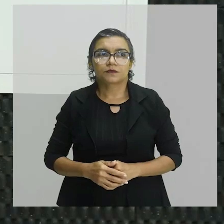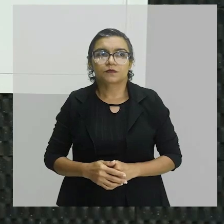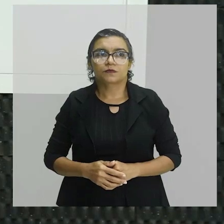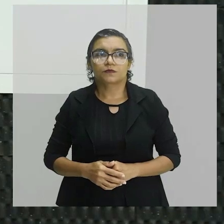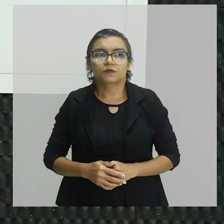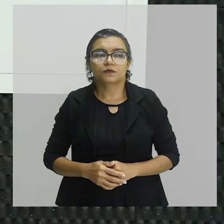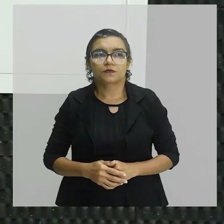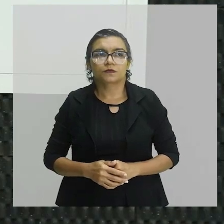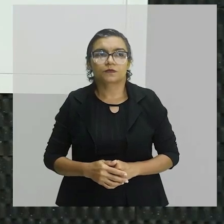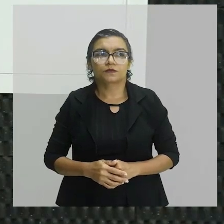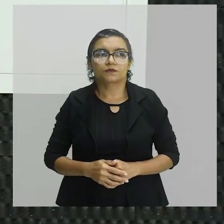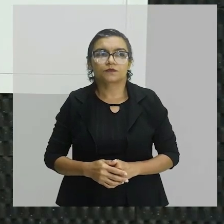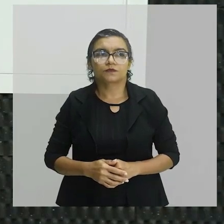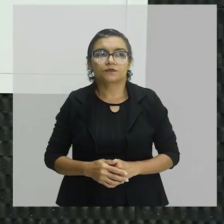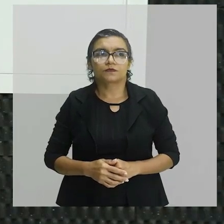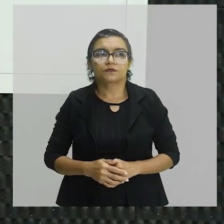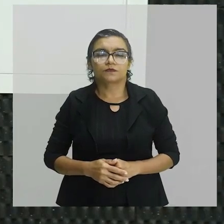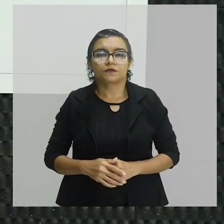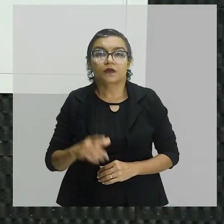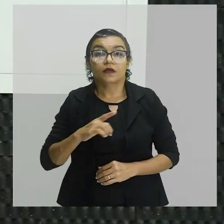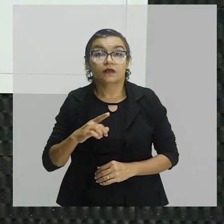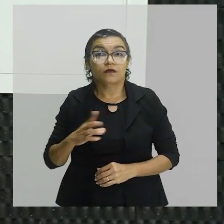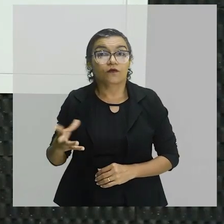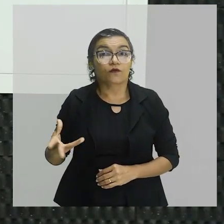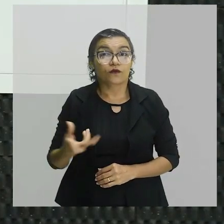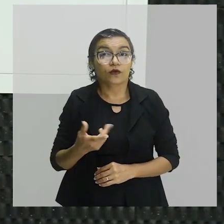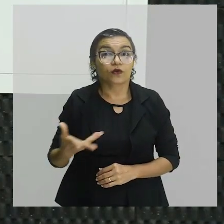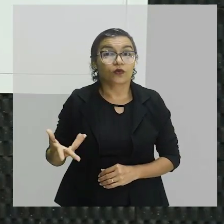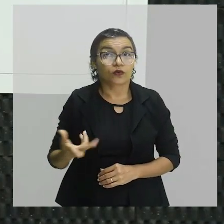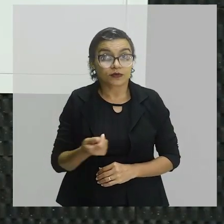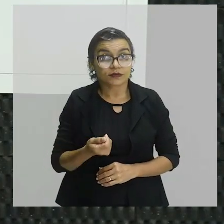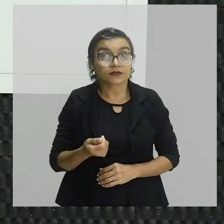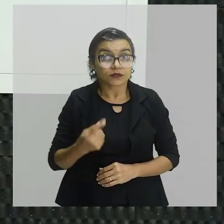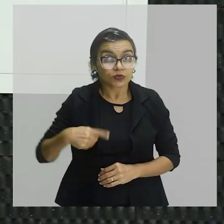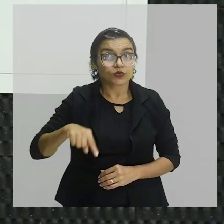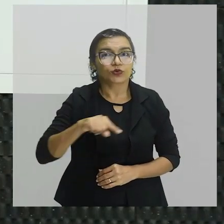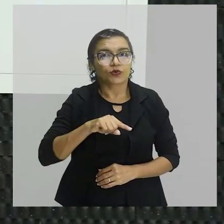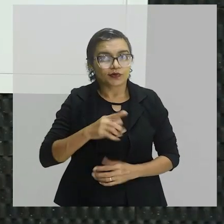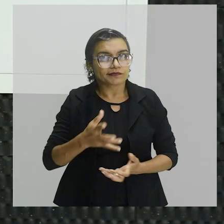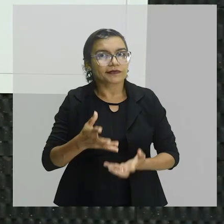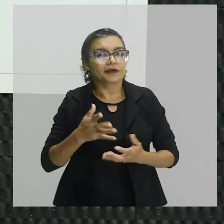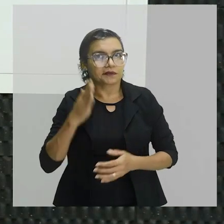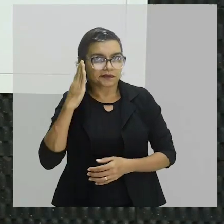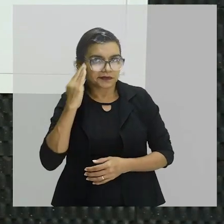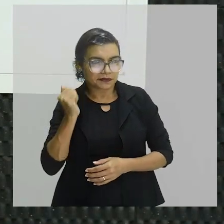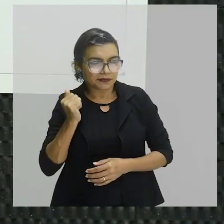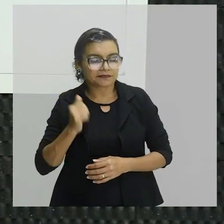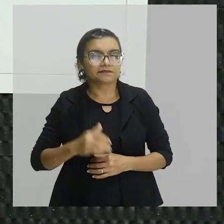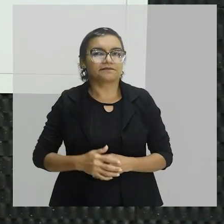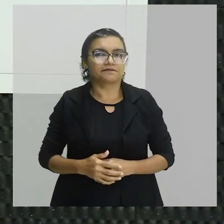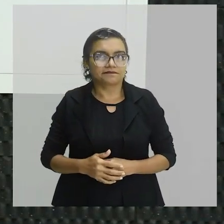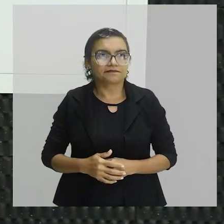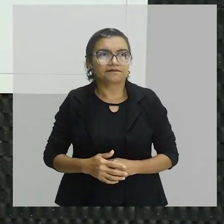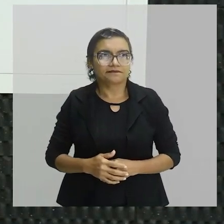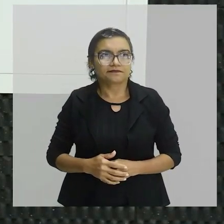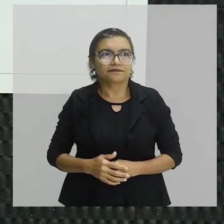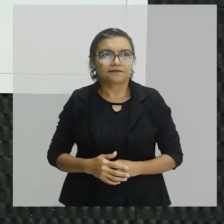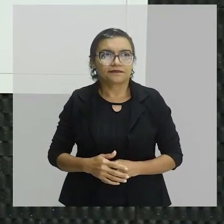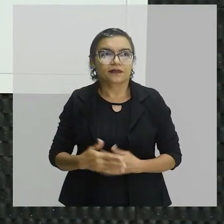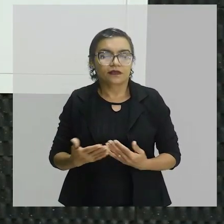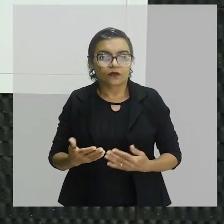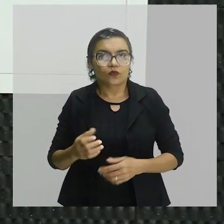com uma velocidade que é o que nós queremos saber. Então, é isso que o nosso